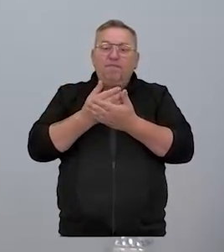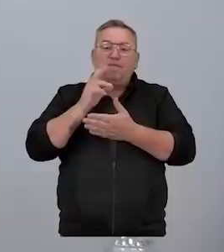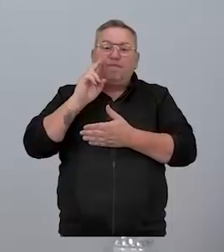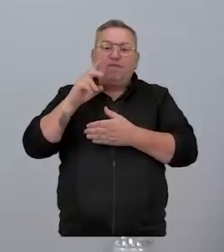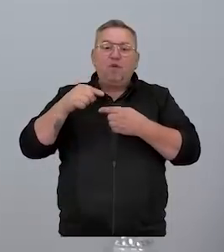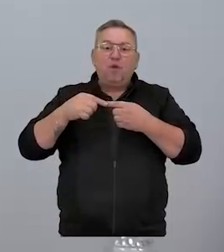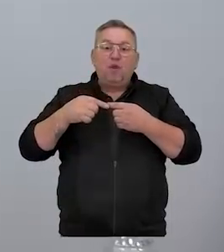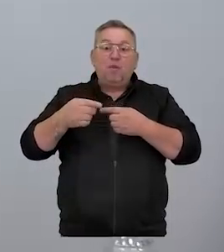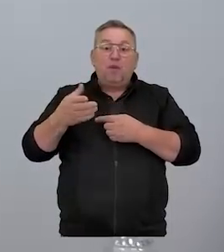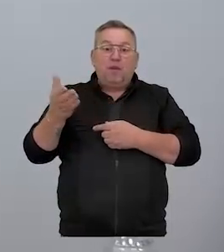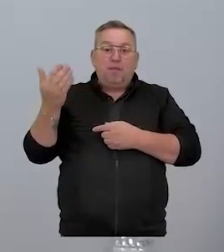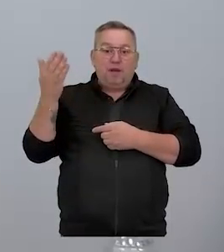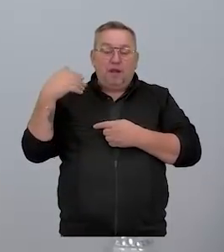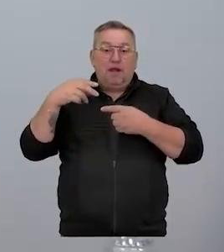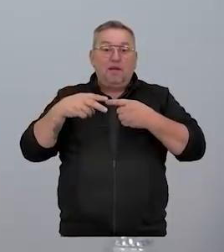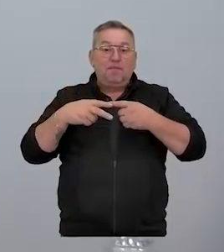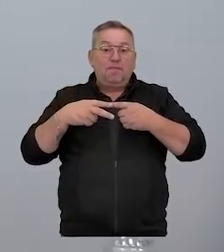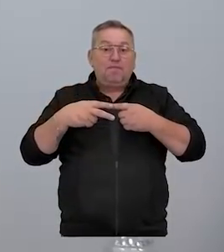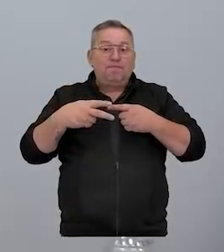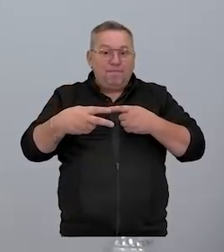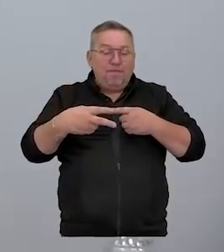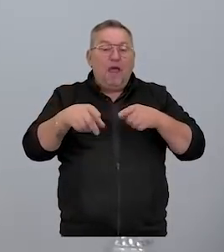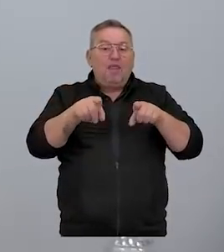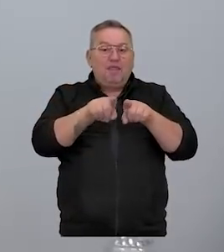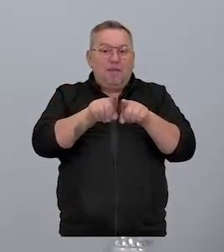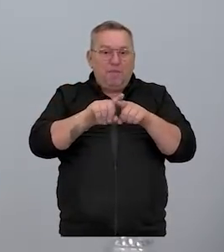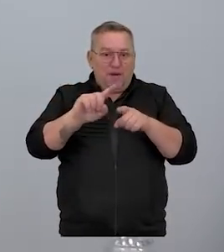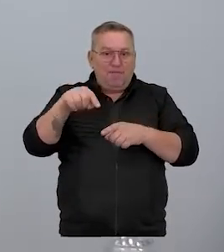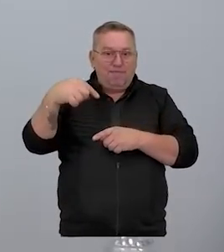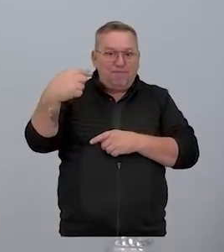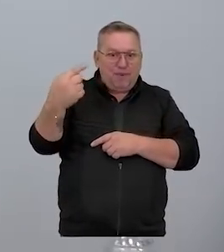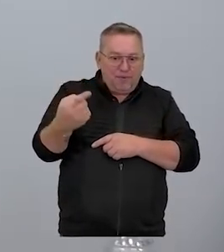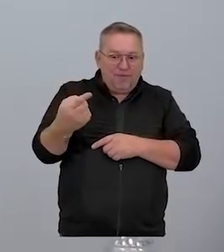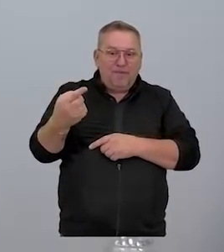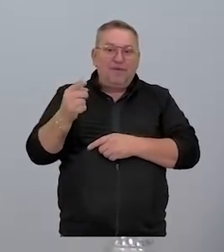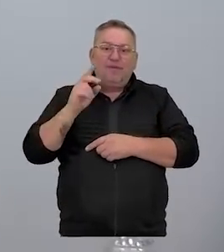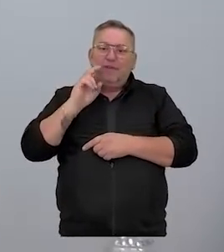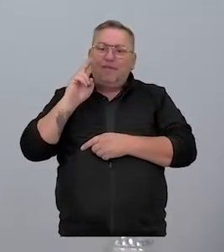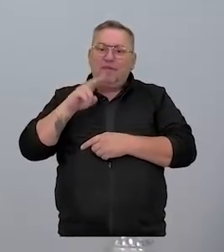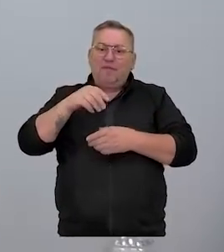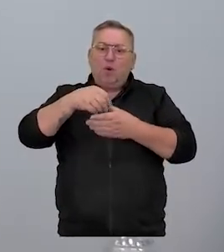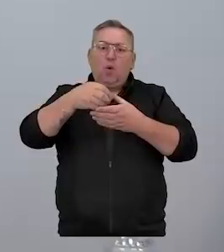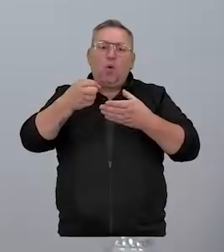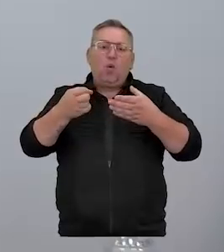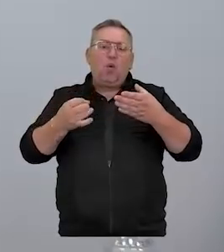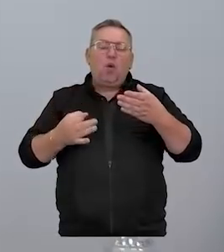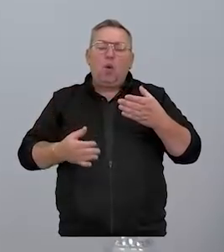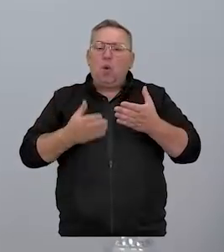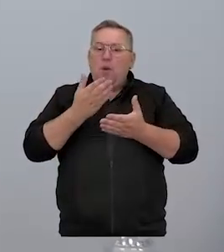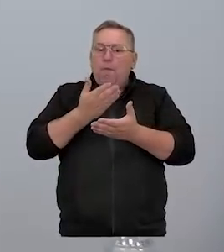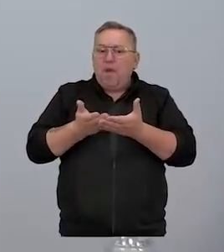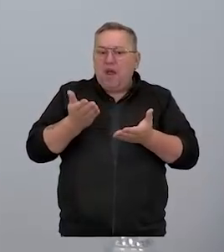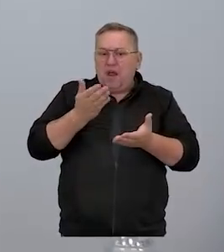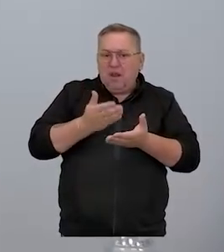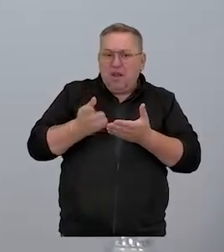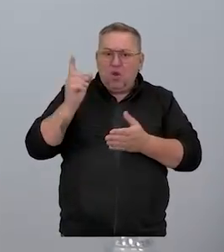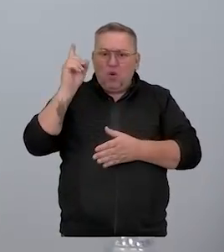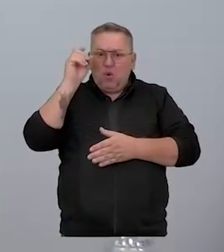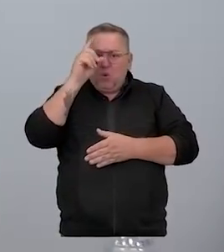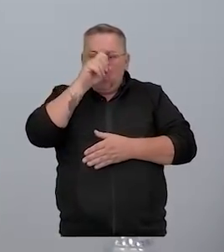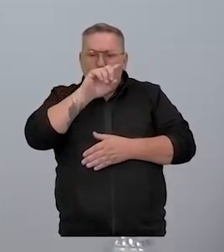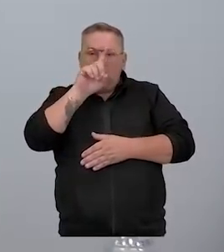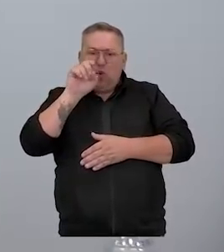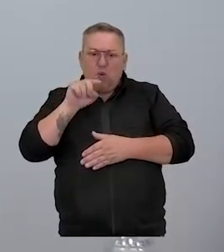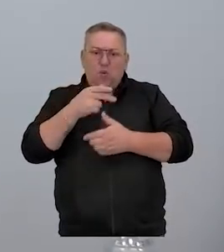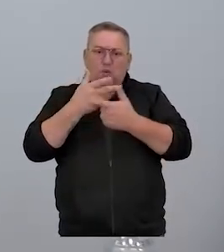passada, essa e a próxima, tá? Então vamos rever aí este conteúdo para quem perdeu, para quem ainda está com dificuldade e para quem